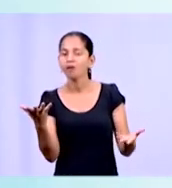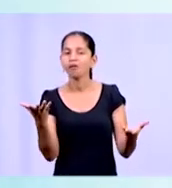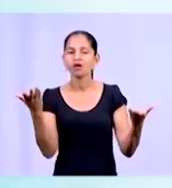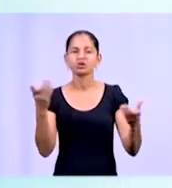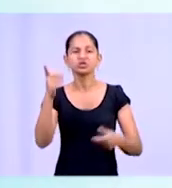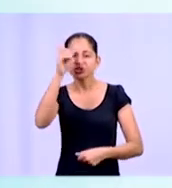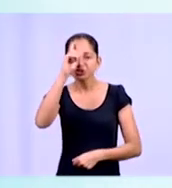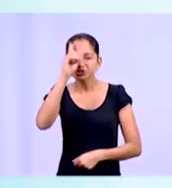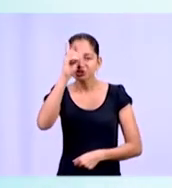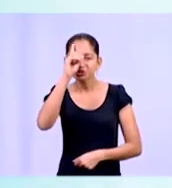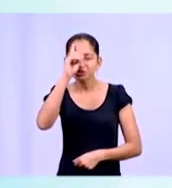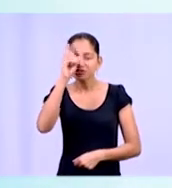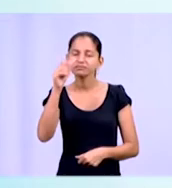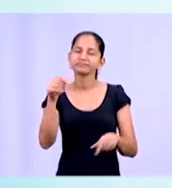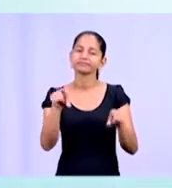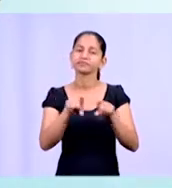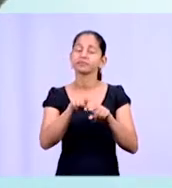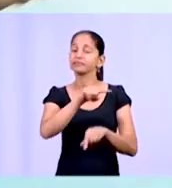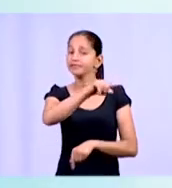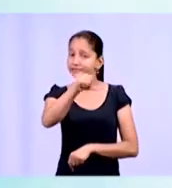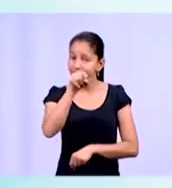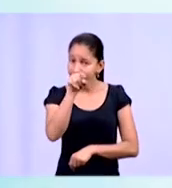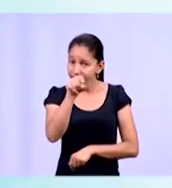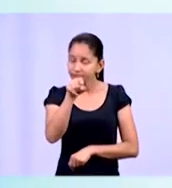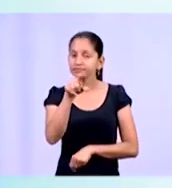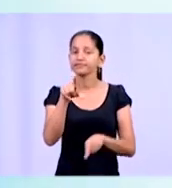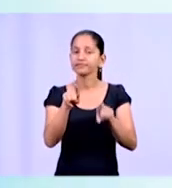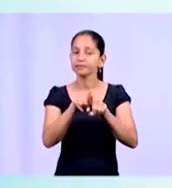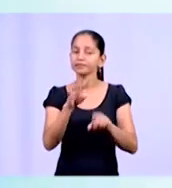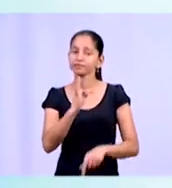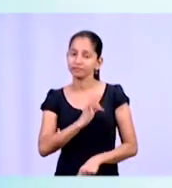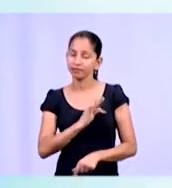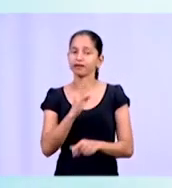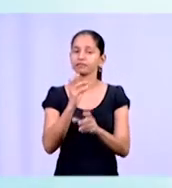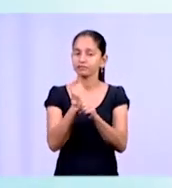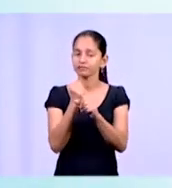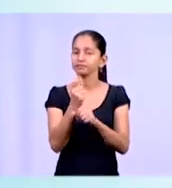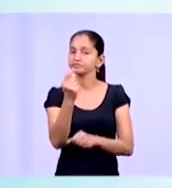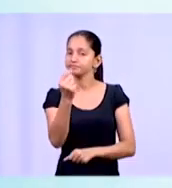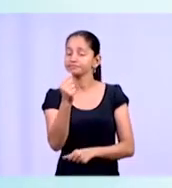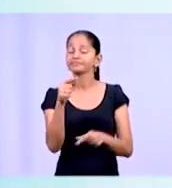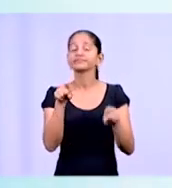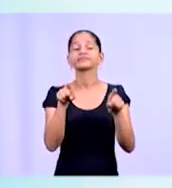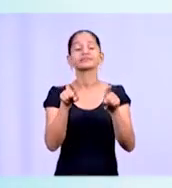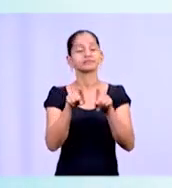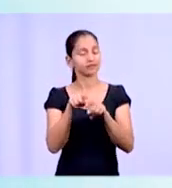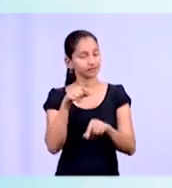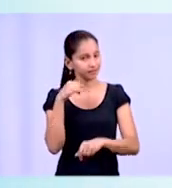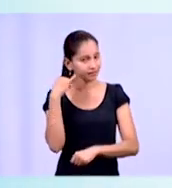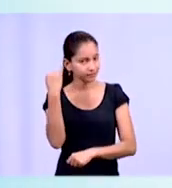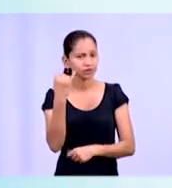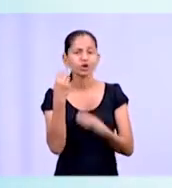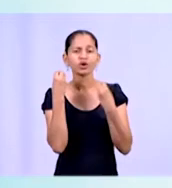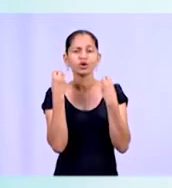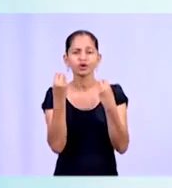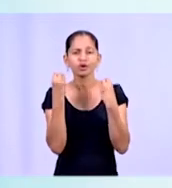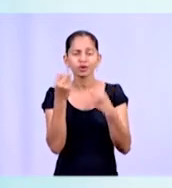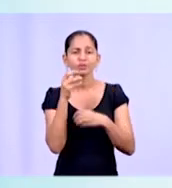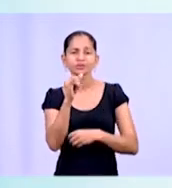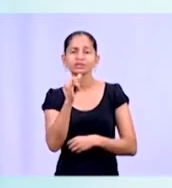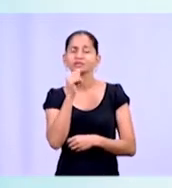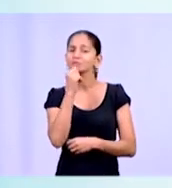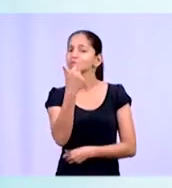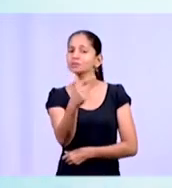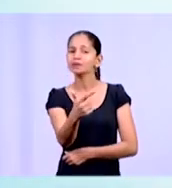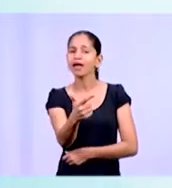dia a dia, mas também para você que está pretendendo fazer esse curso de técnico de finanças. Imagine você exercer uma profissão hoje